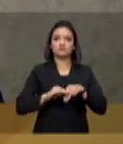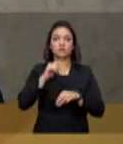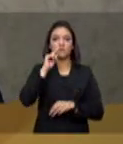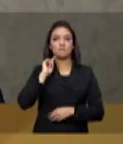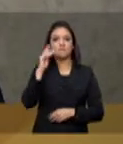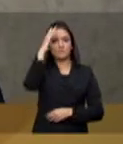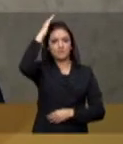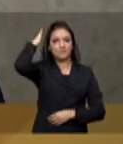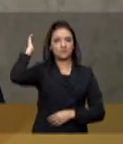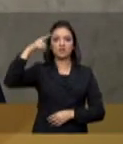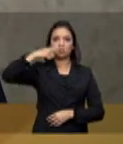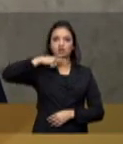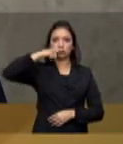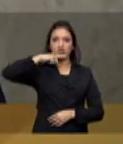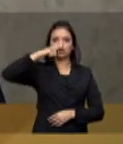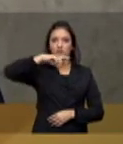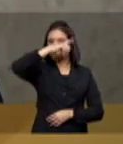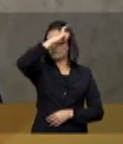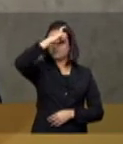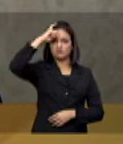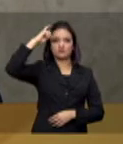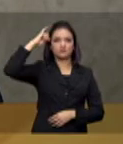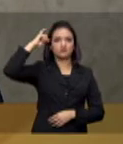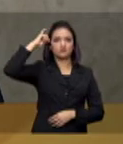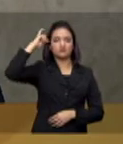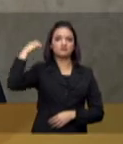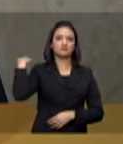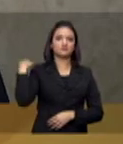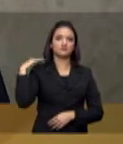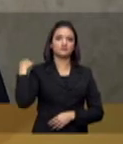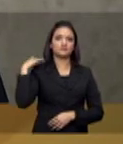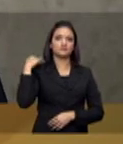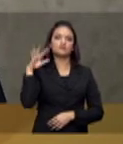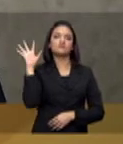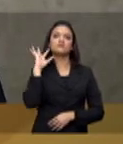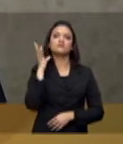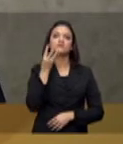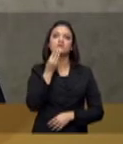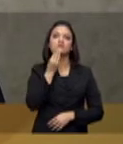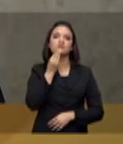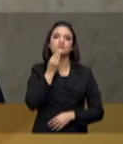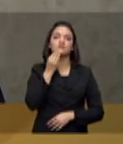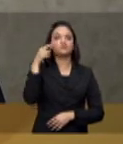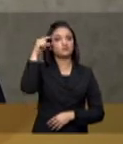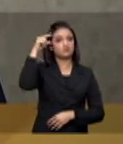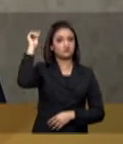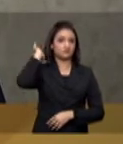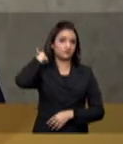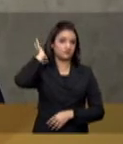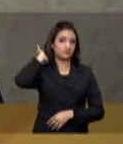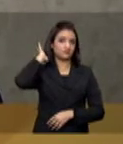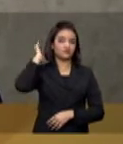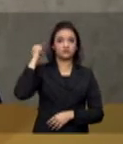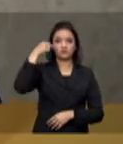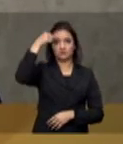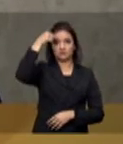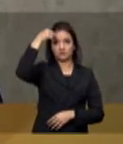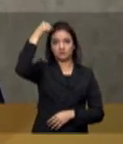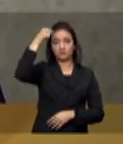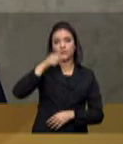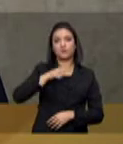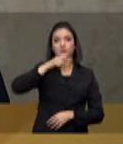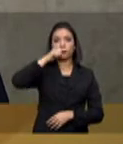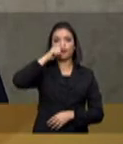Marco Aurélio, Gilmar Mendes, Ricardo Lewandowski, Carmen Lúcia, Dias Toffoli, Rosa Weber, Roberto Barroso, Edson